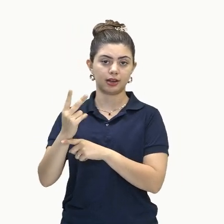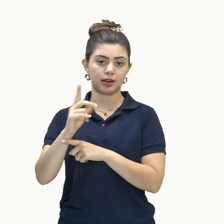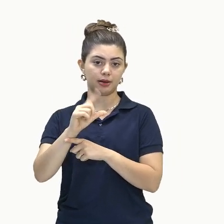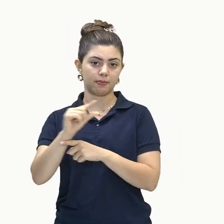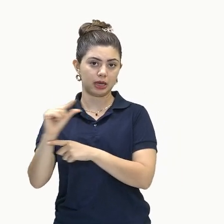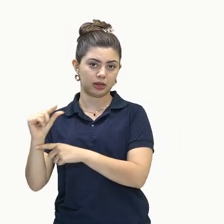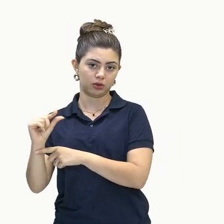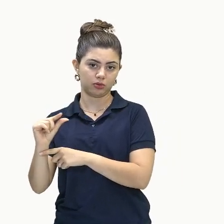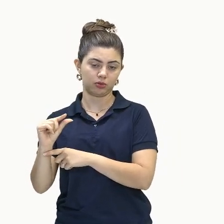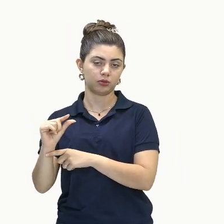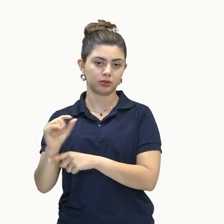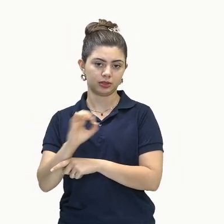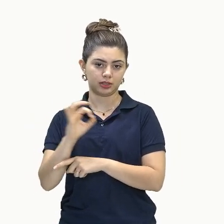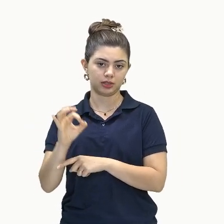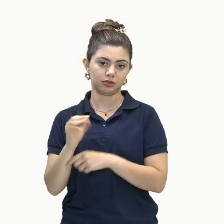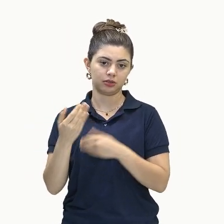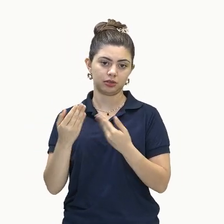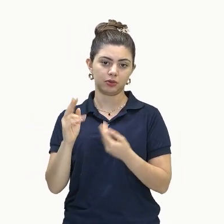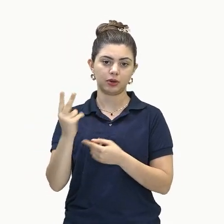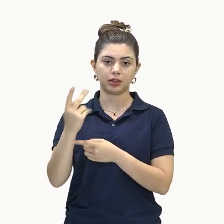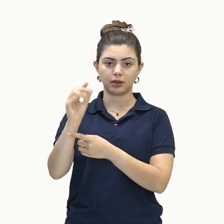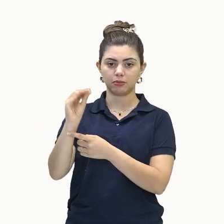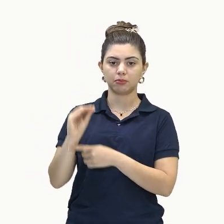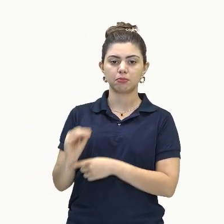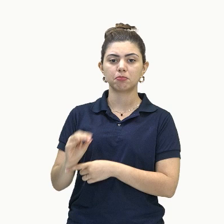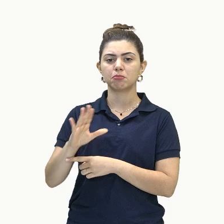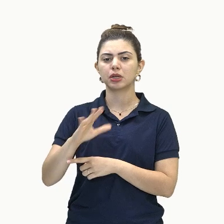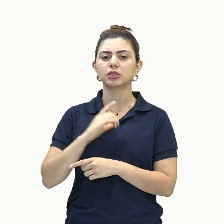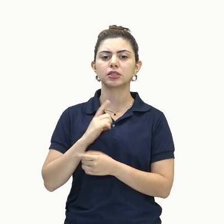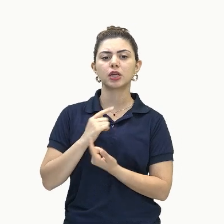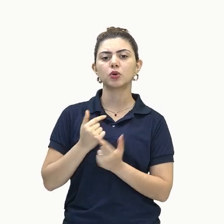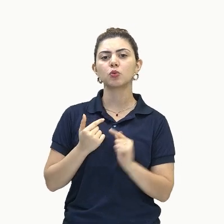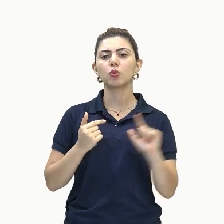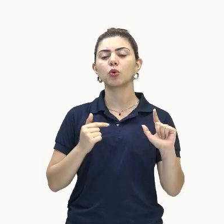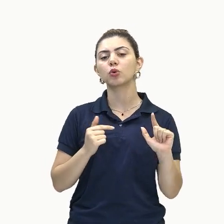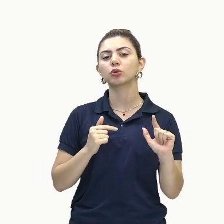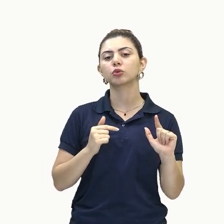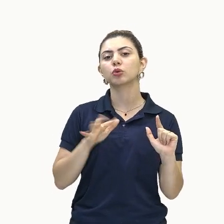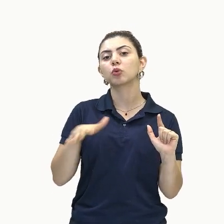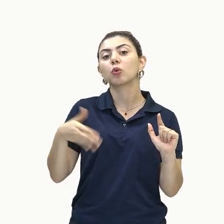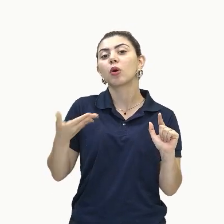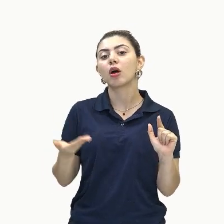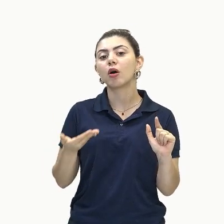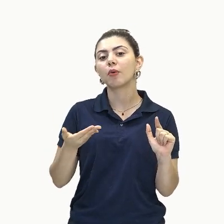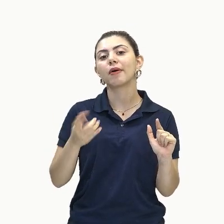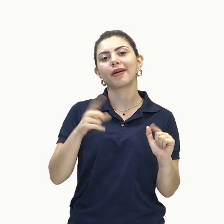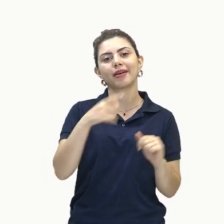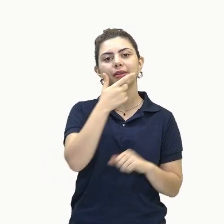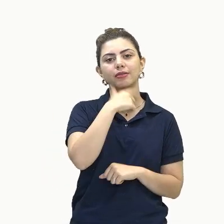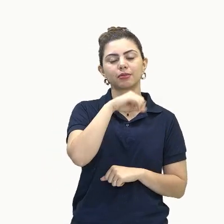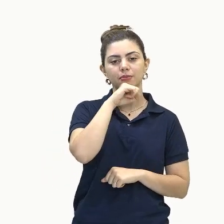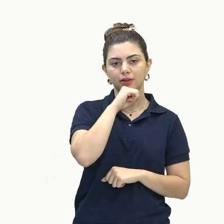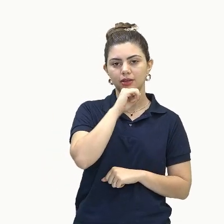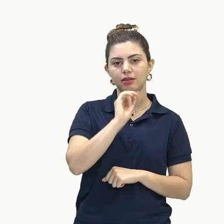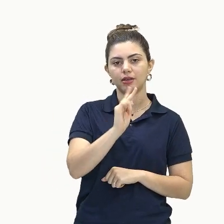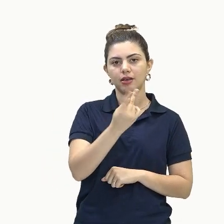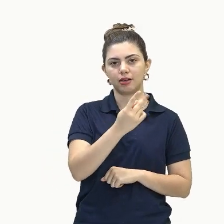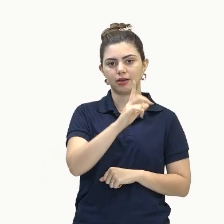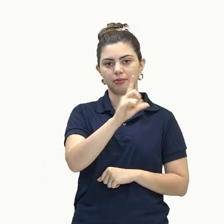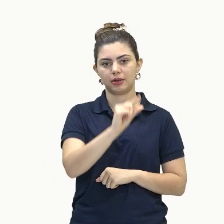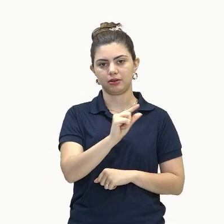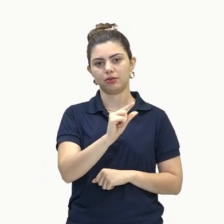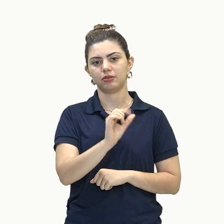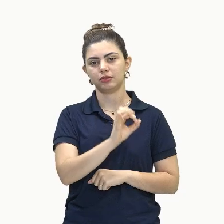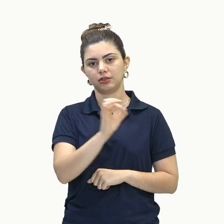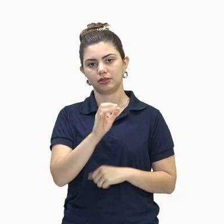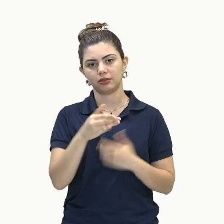doado genes recessivos. E de onde veio o outro gene recessivo? Só pode ter vindo do pai. Portanto, nós descobrimos aqui